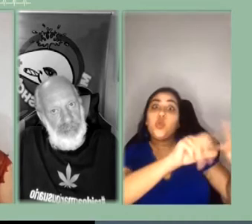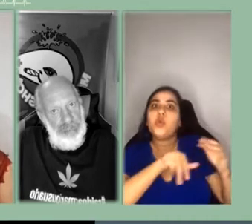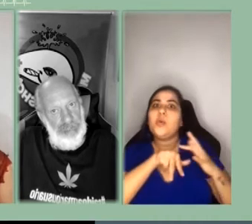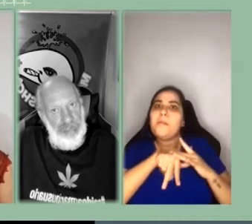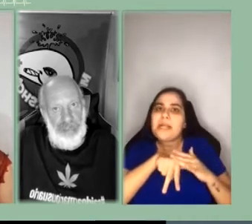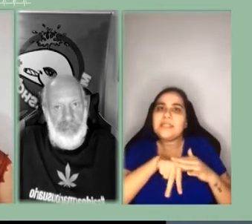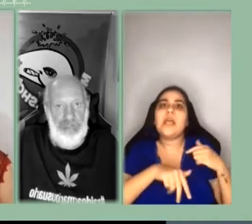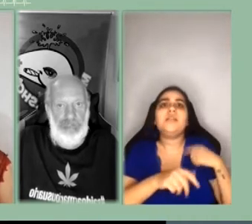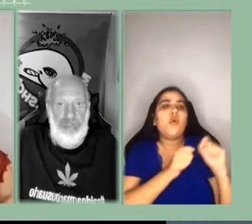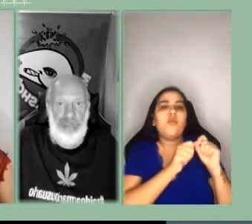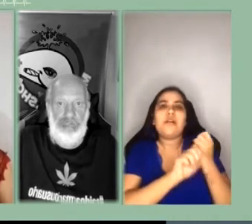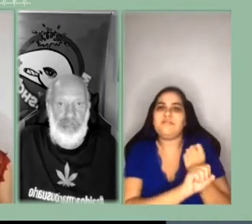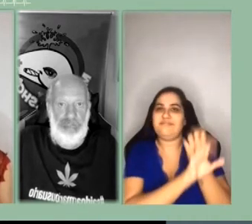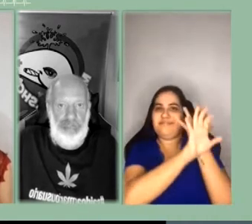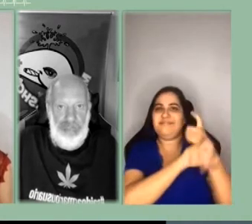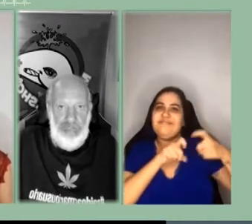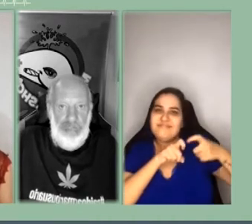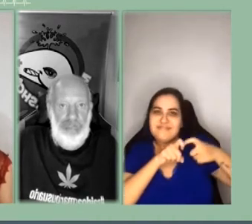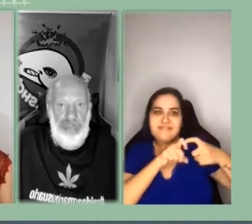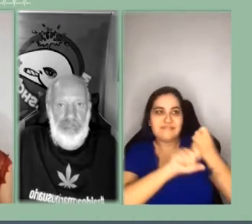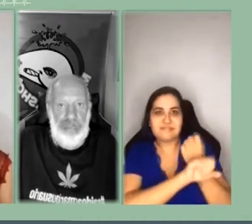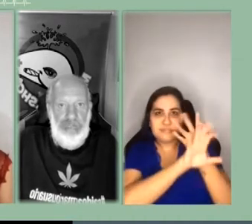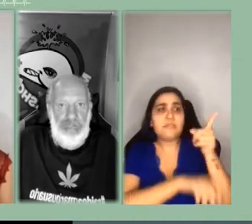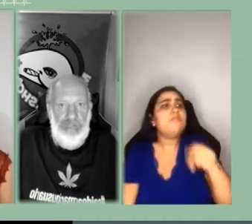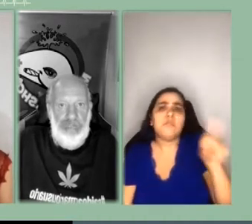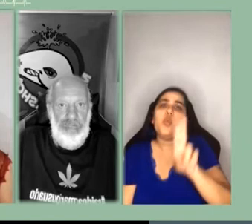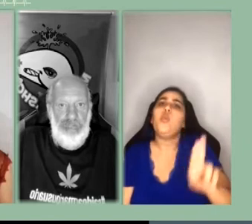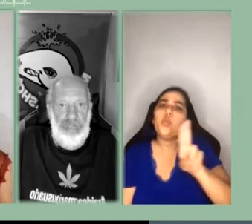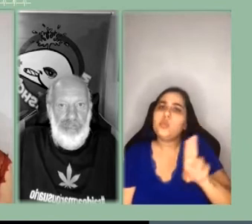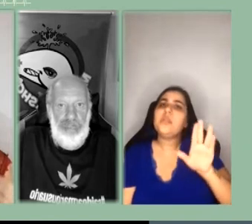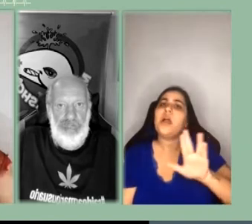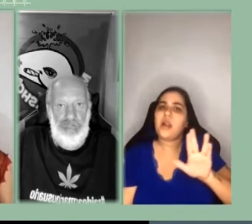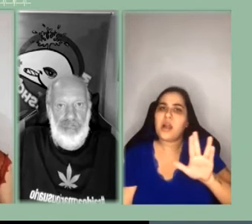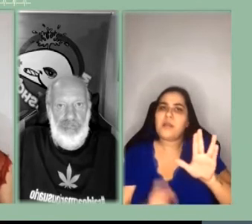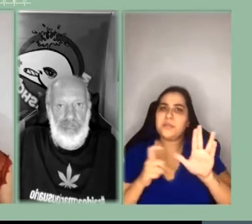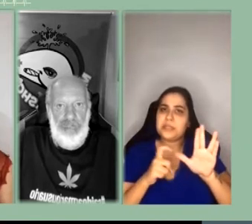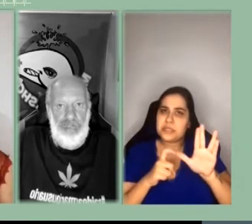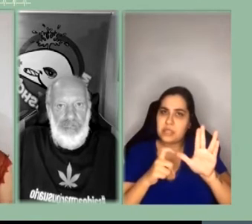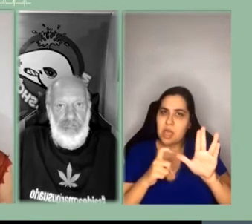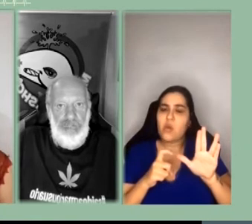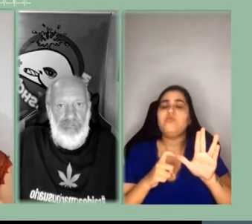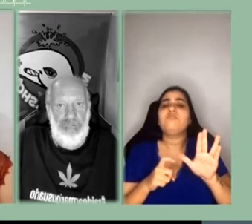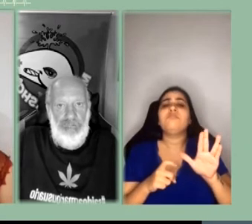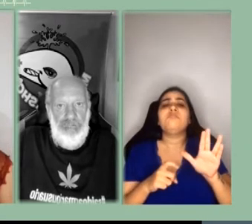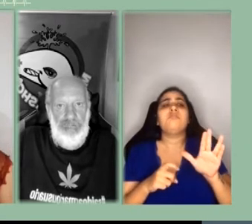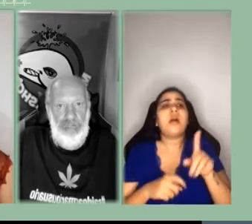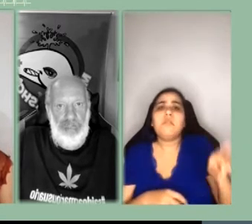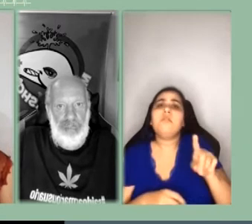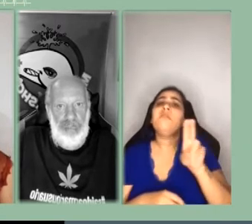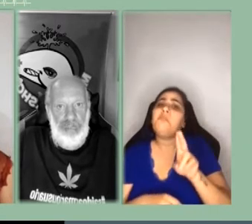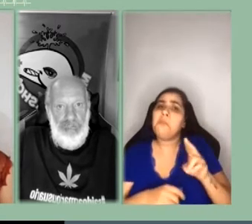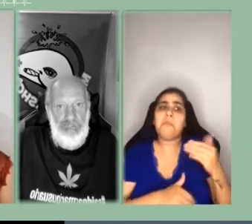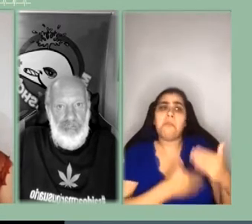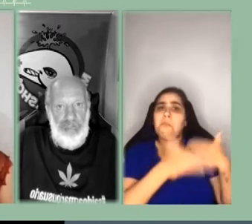por telemedicina, eles usam a cannabis medicinal, né? Então, assim, eles têm melhorado bastante comparando aos pacientes que só